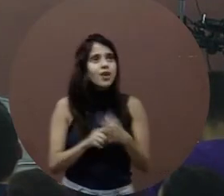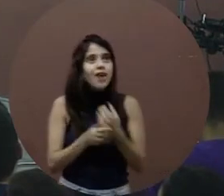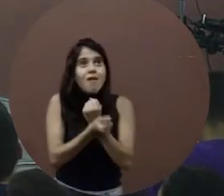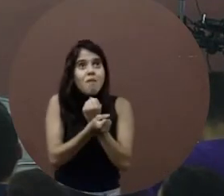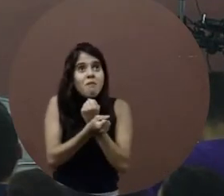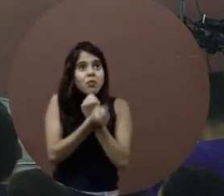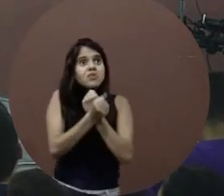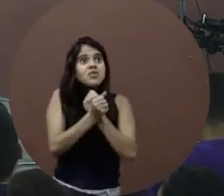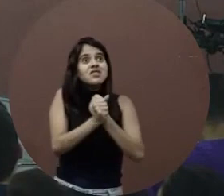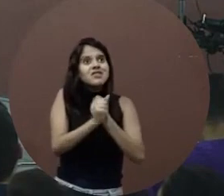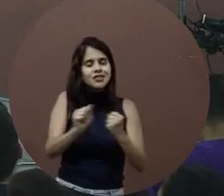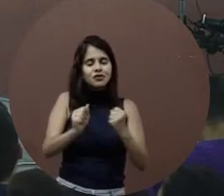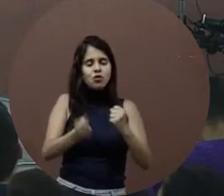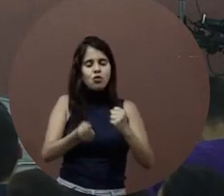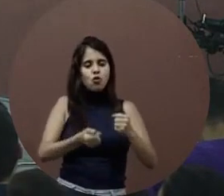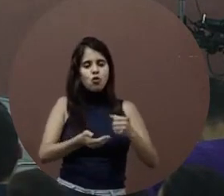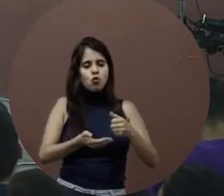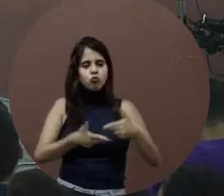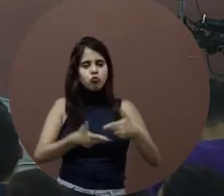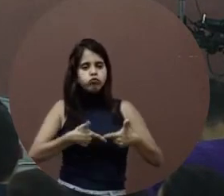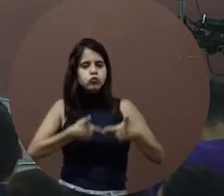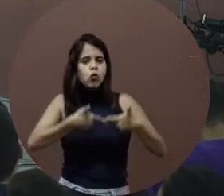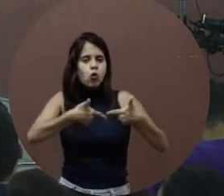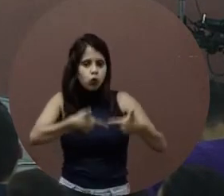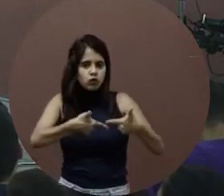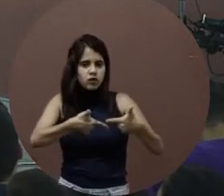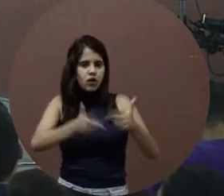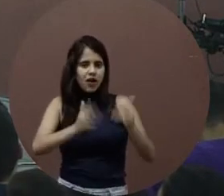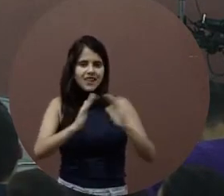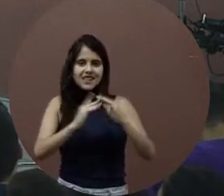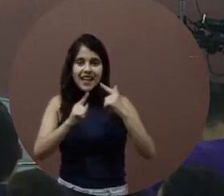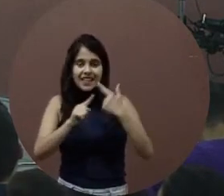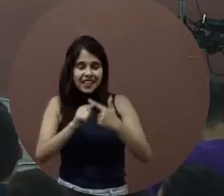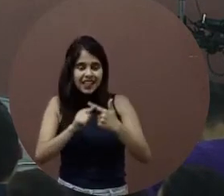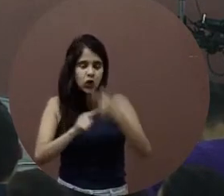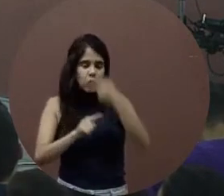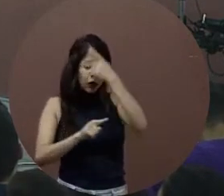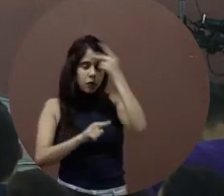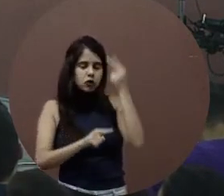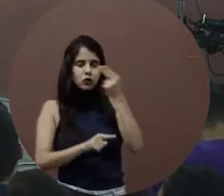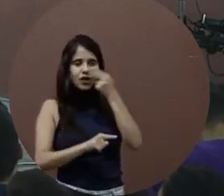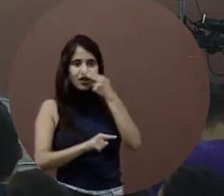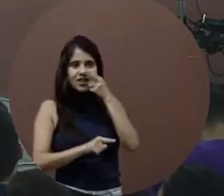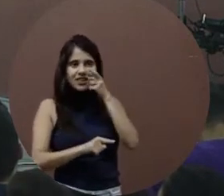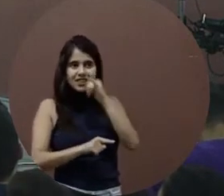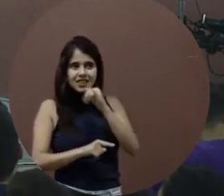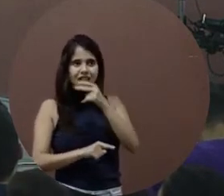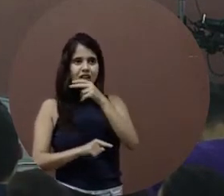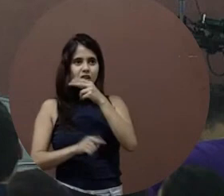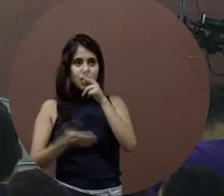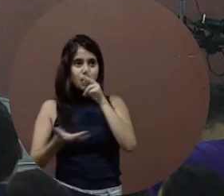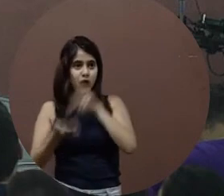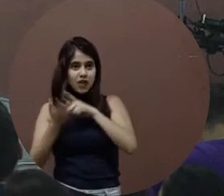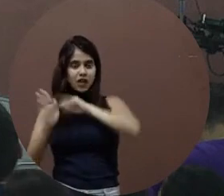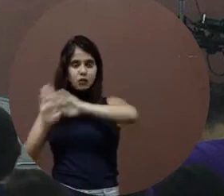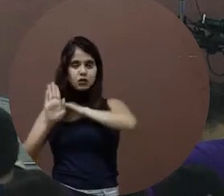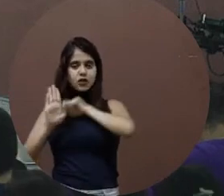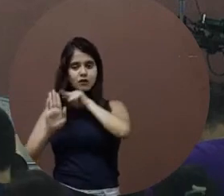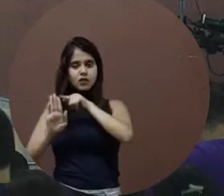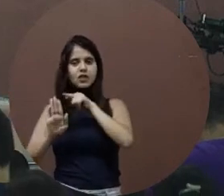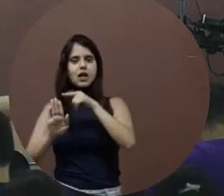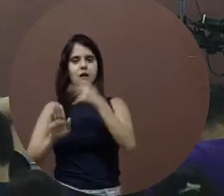justos. Por isso que ele está dizendo, procurem viver em paz com todos e busquem a santificação, sem a qual ninguém verá o Senhor. Verso 15.